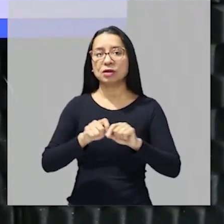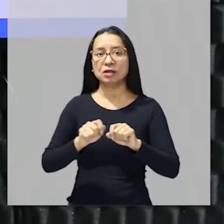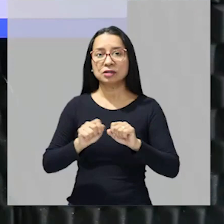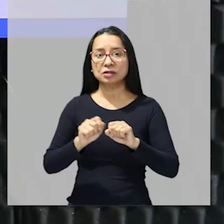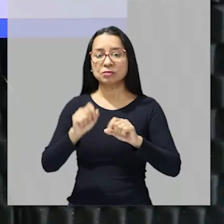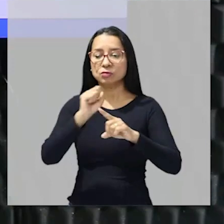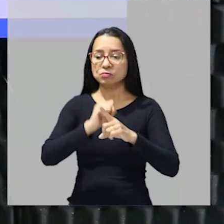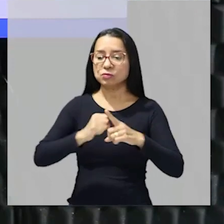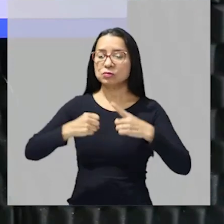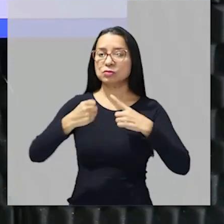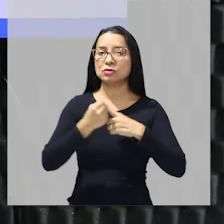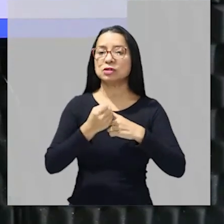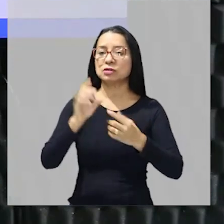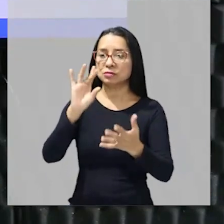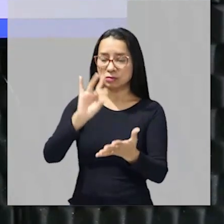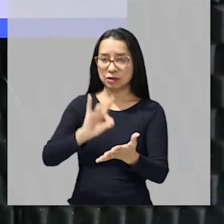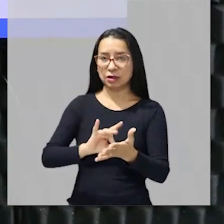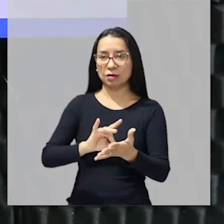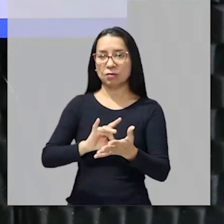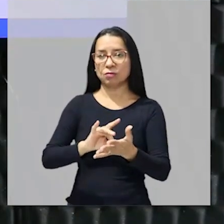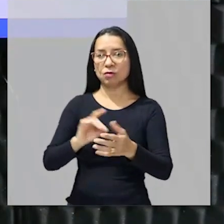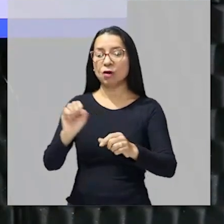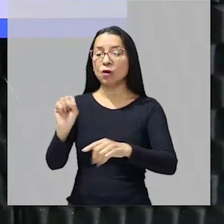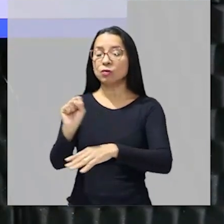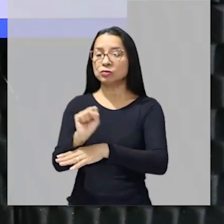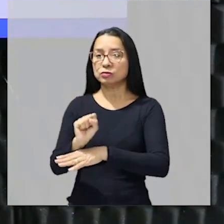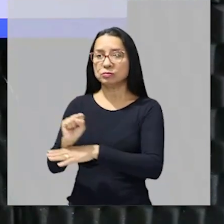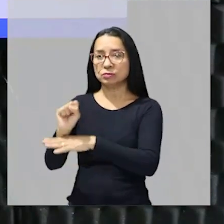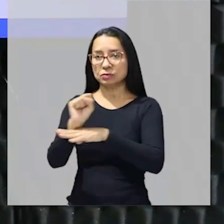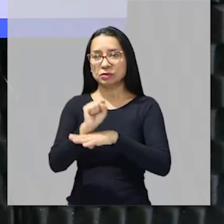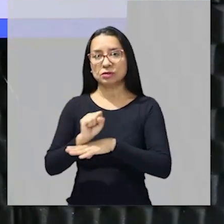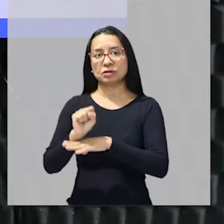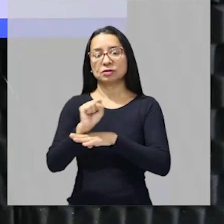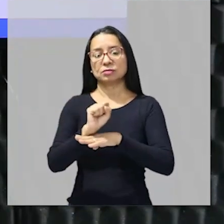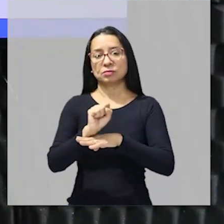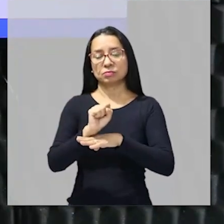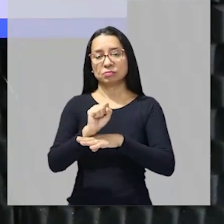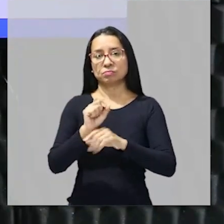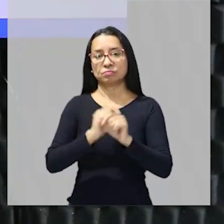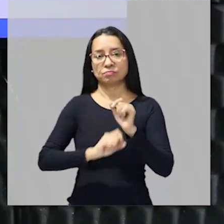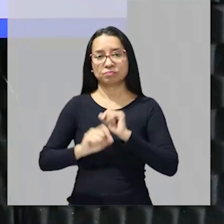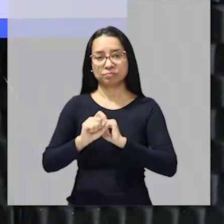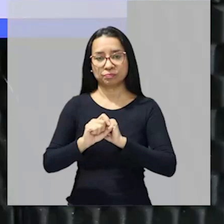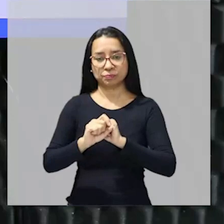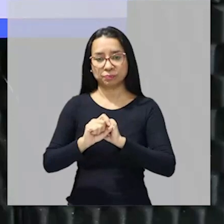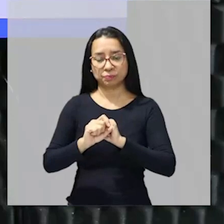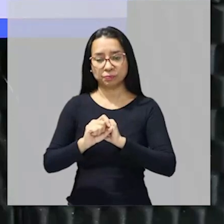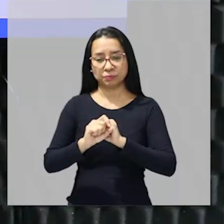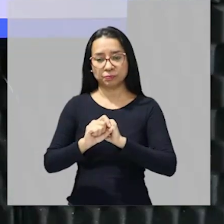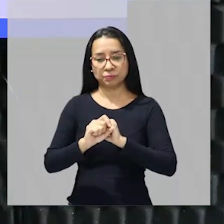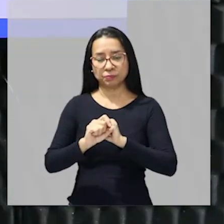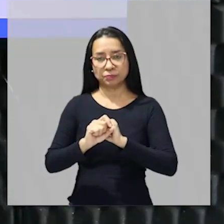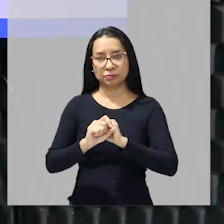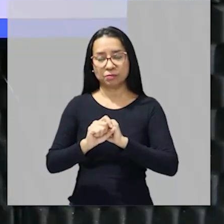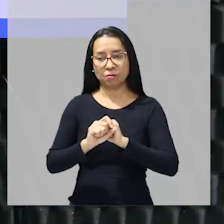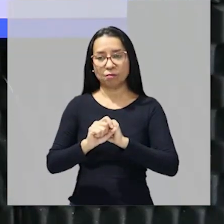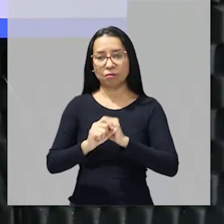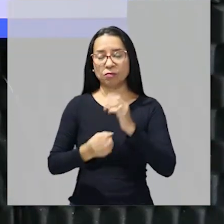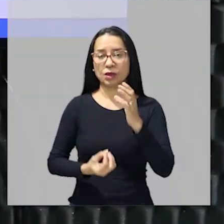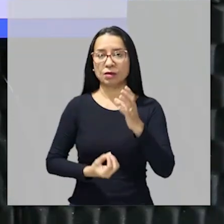socialismo real. Estados Unidos e União Soviética. A emergência dessas duas